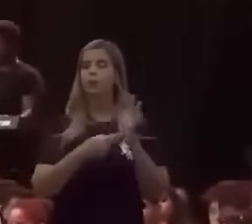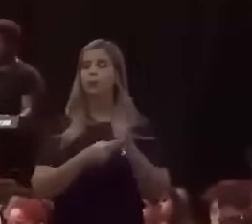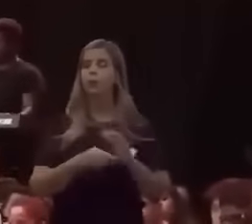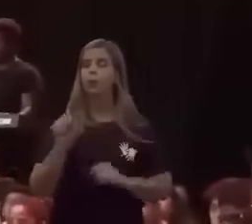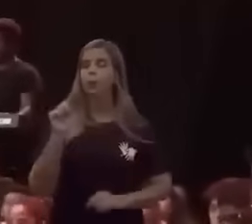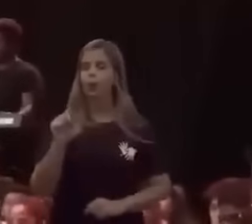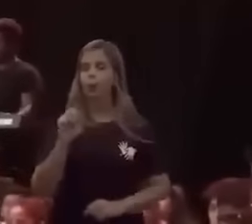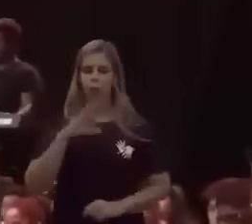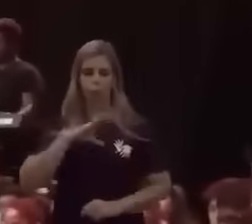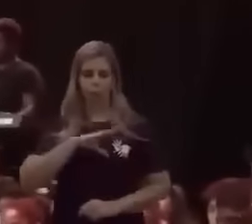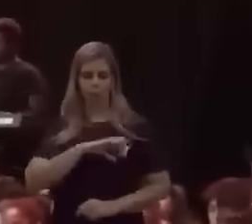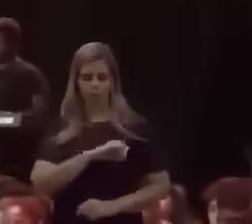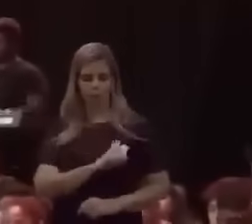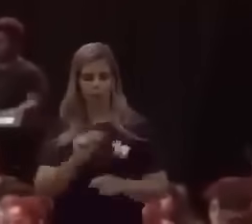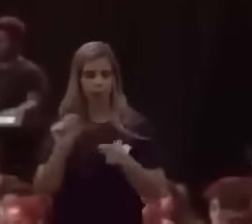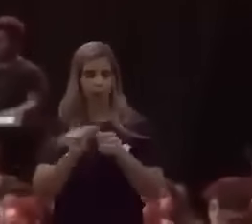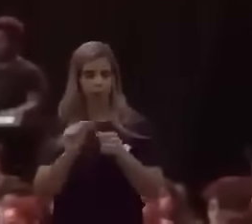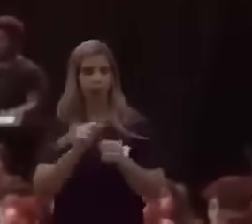pelo outro.